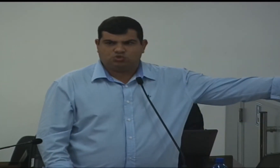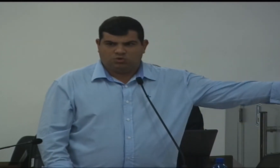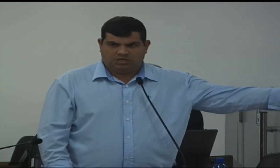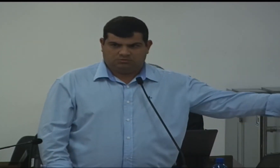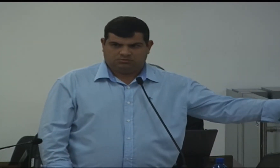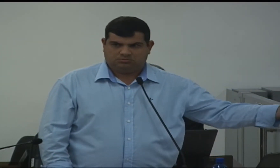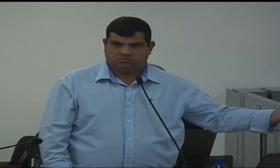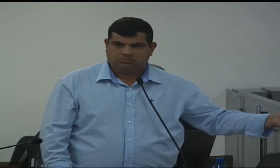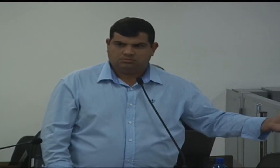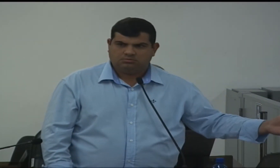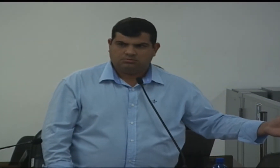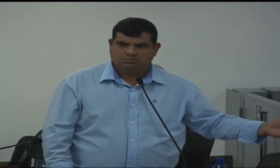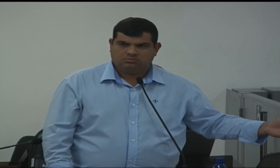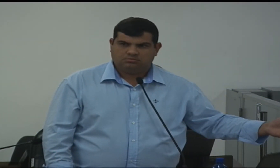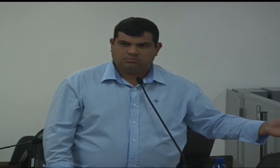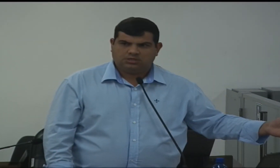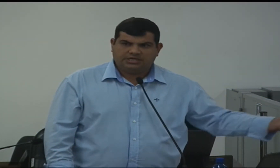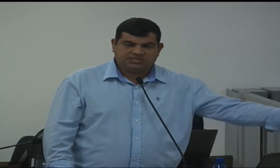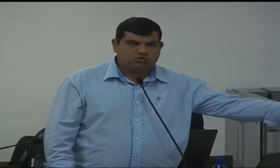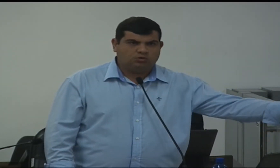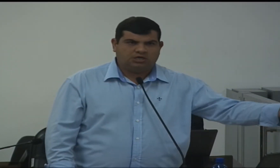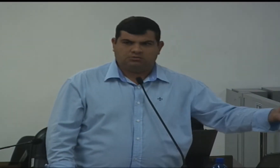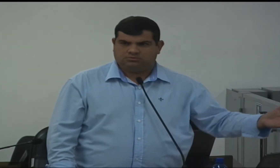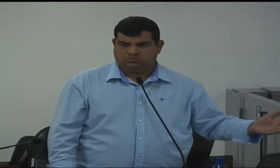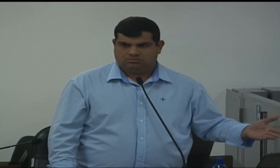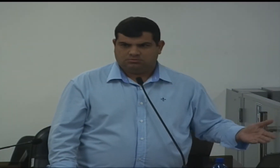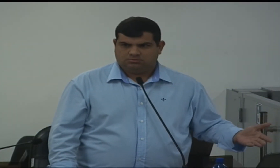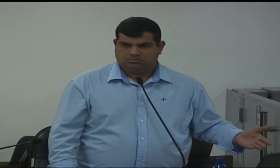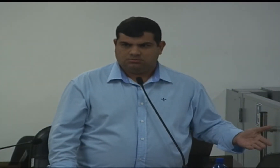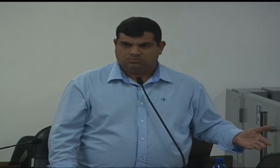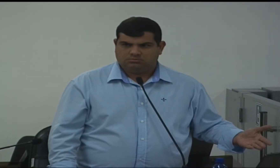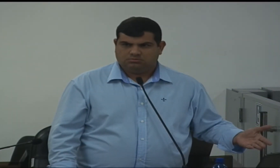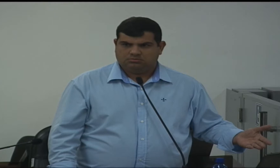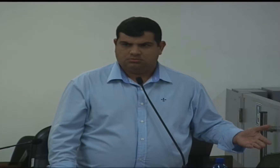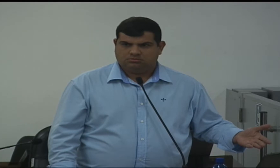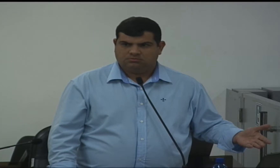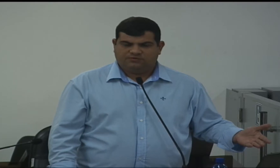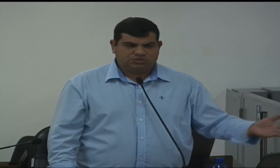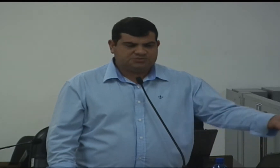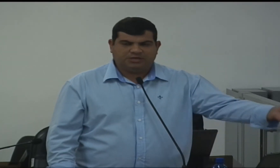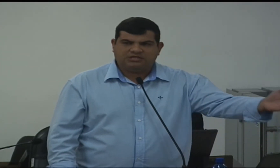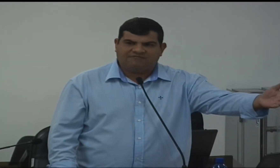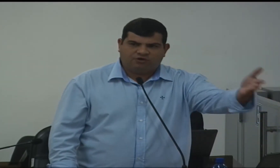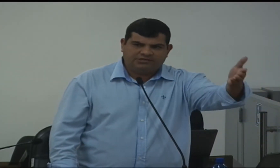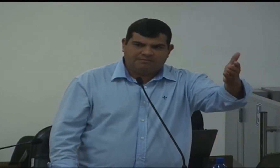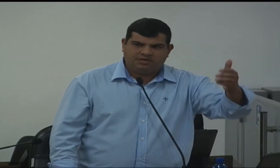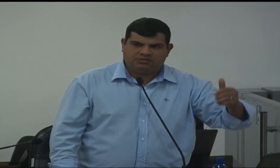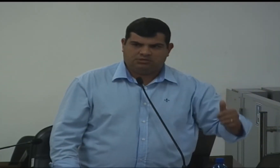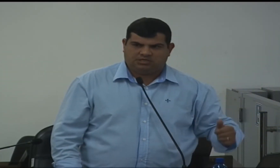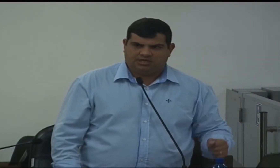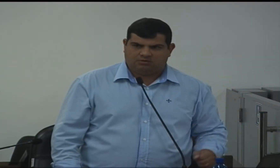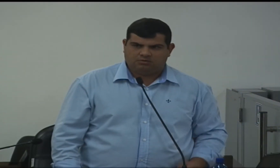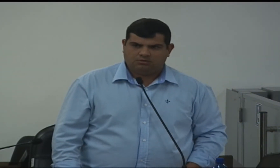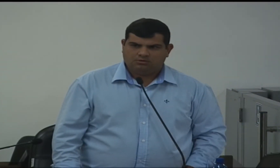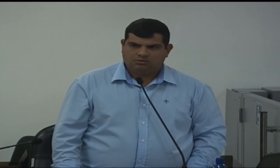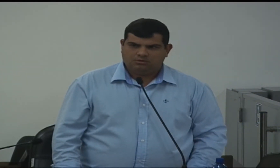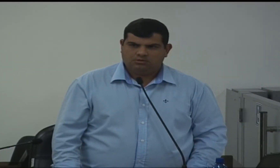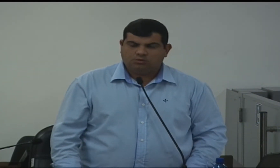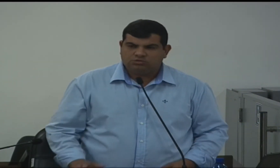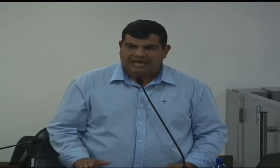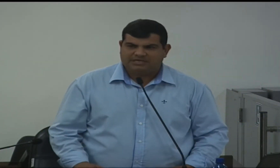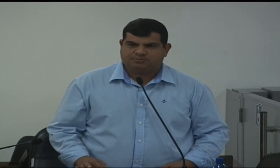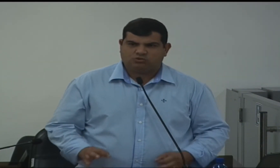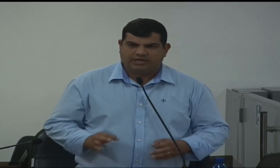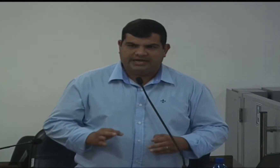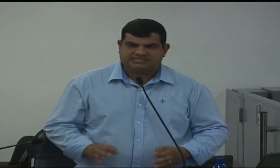uma criança de 1 ano. Criança de 1 ano. Vê o desespero da avó e da mãe no enterro.